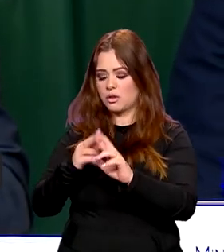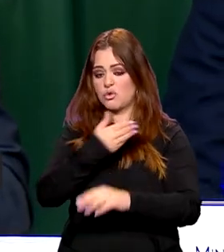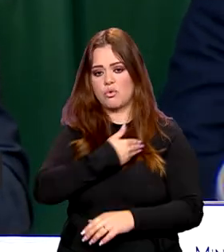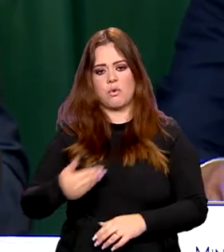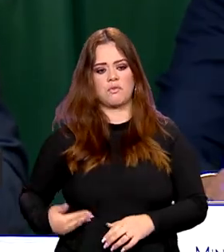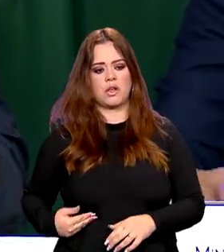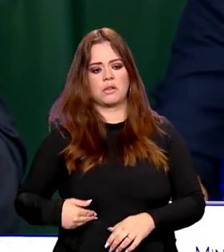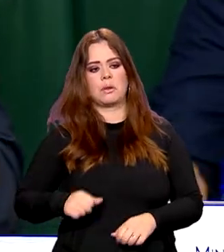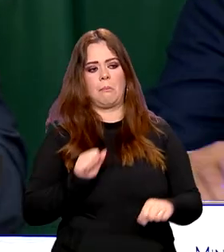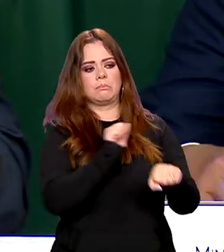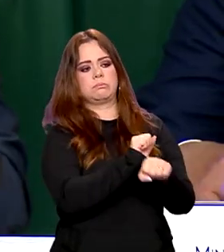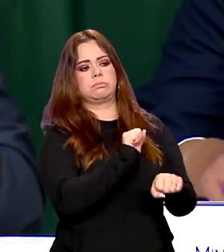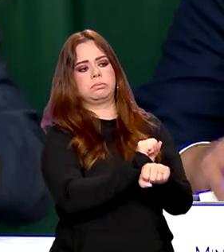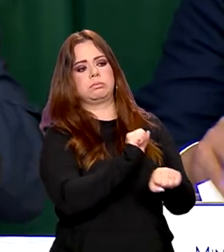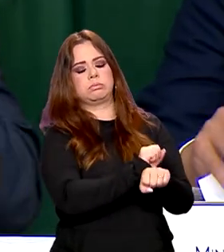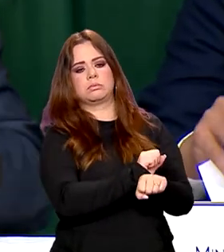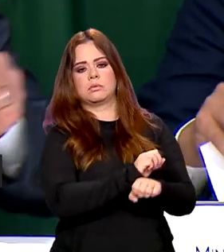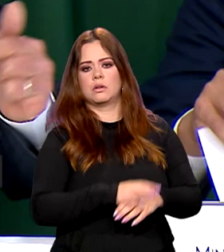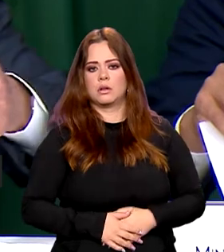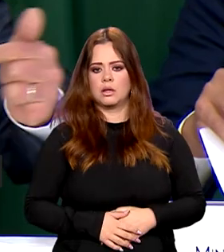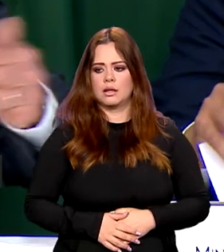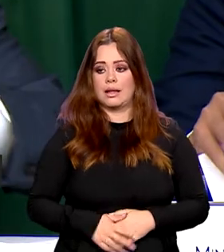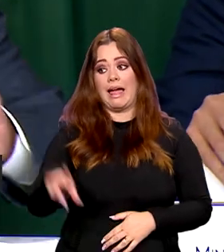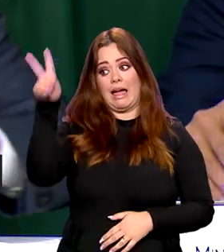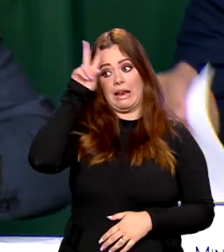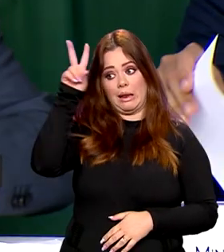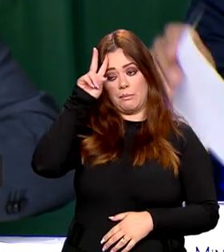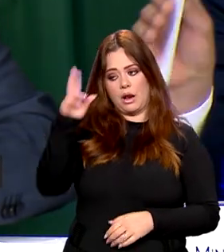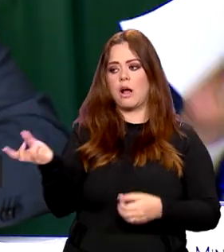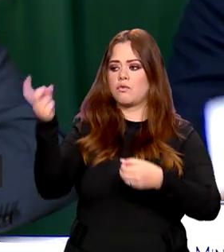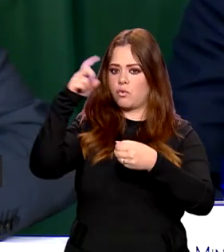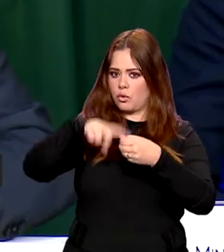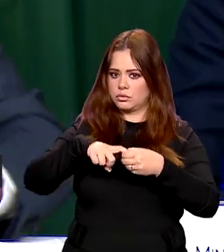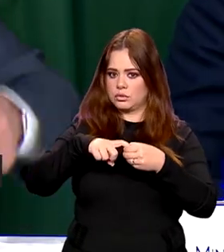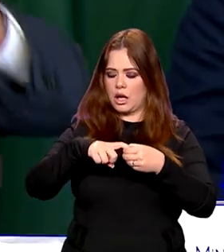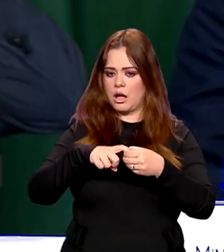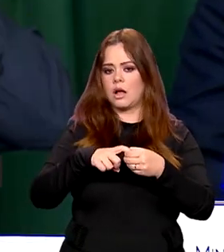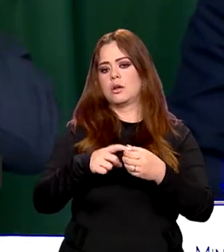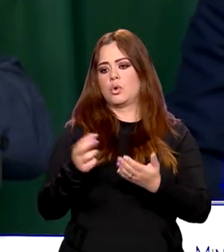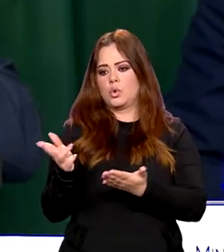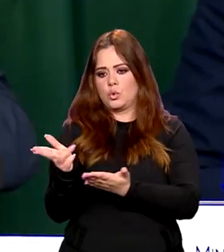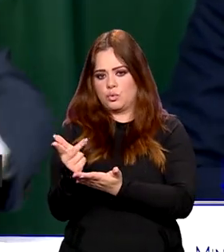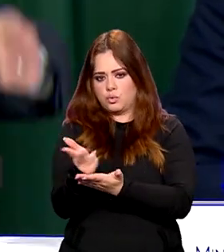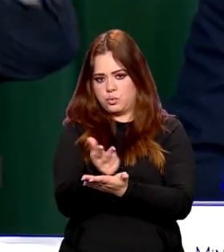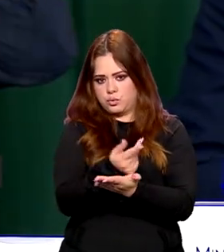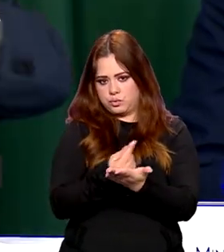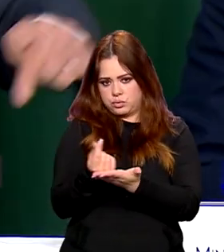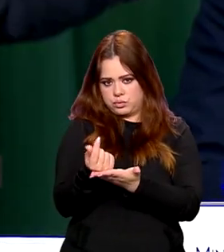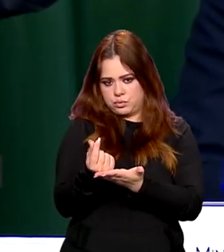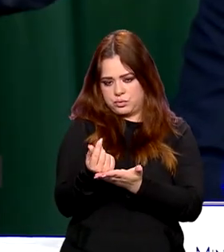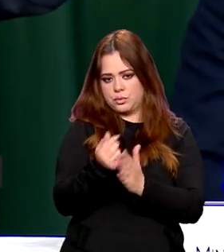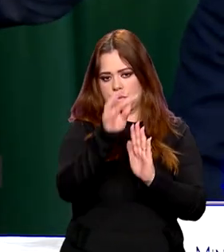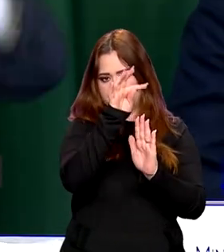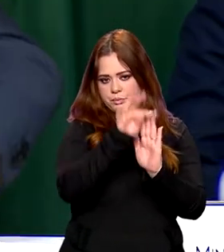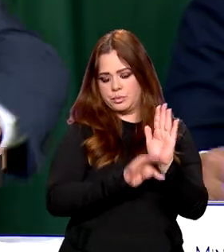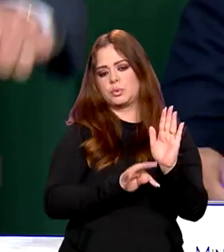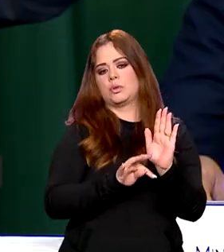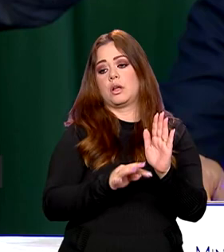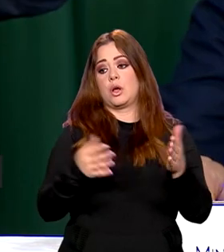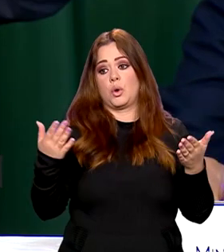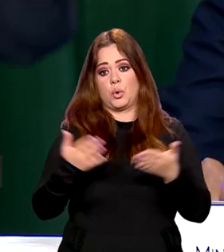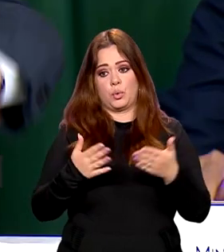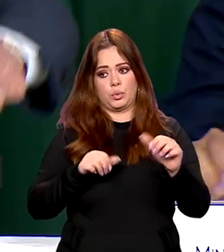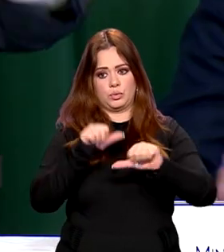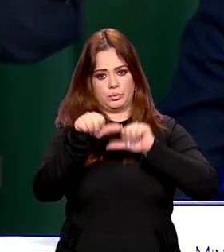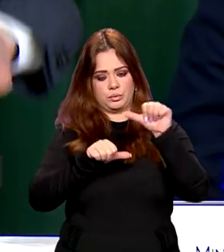atrapalhando. Vocês têm que lembrar que, se for votada a reforma tributária hoje, é a primeira vez na história da democracia